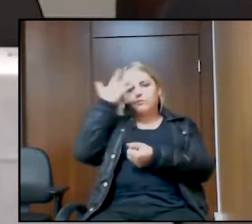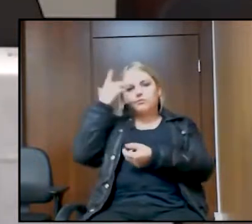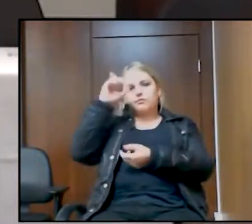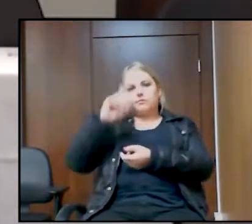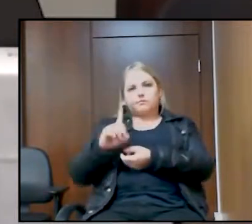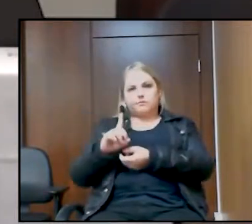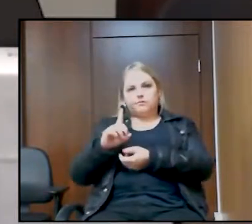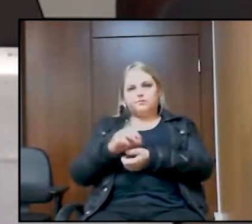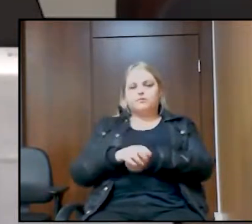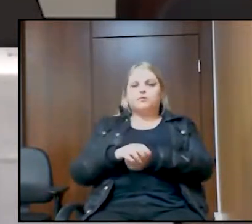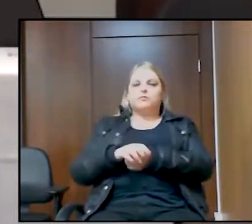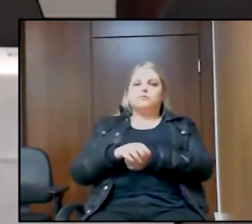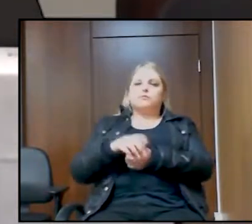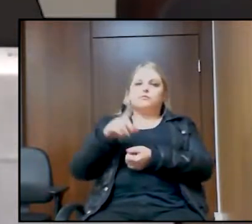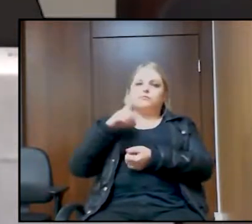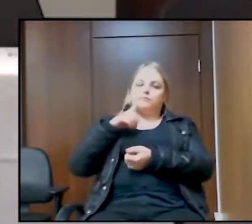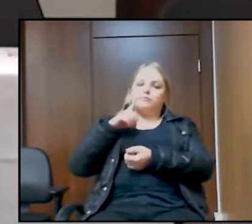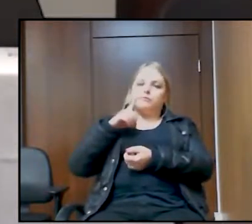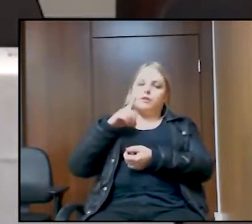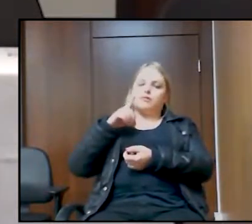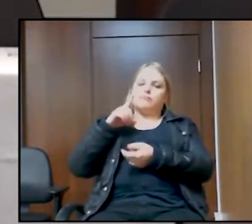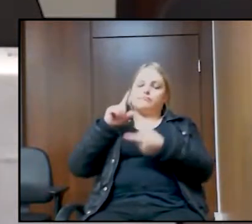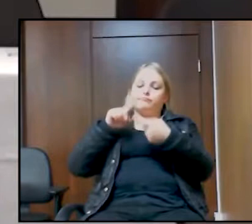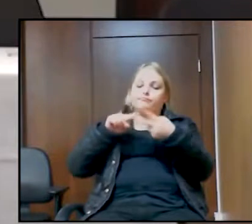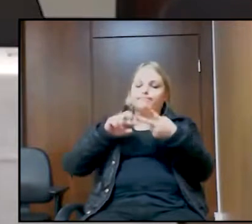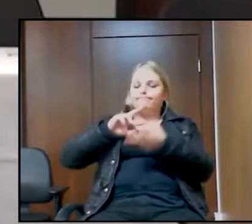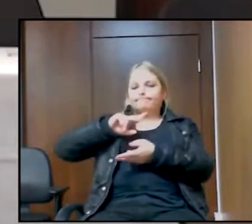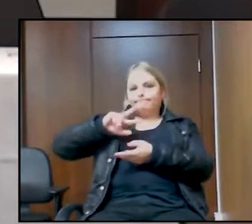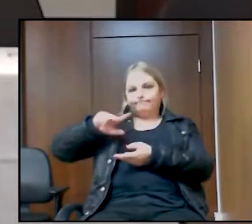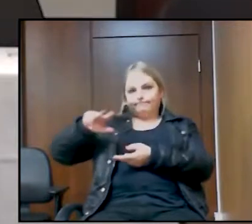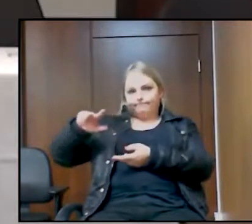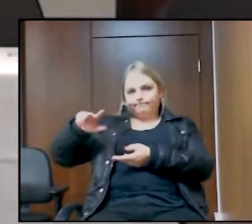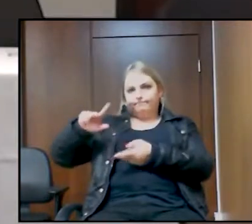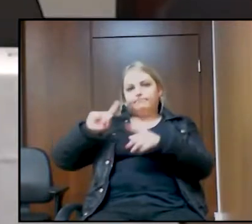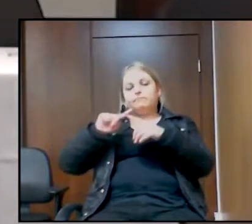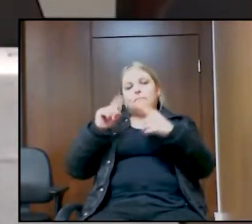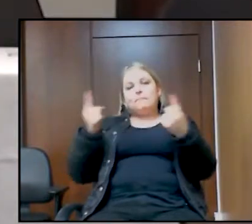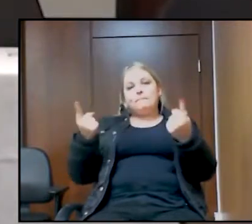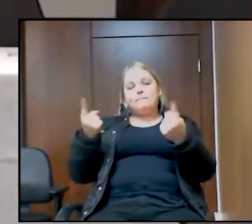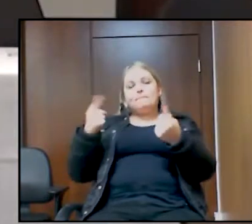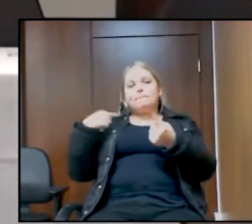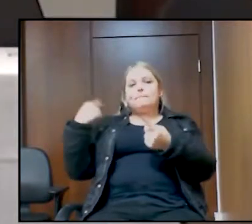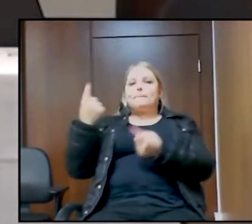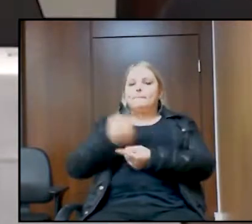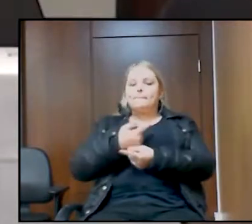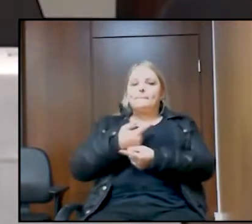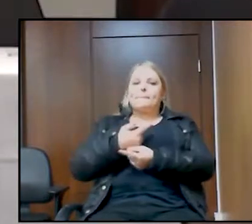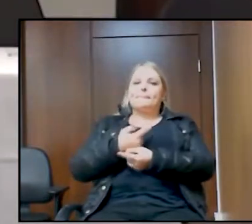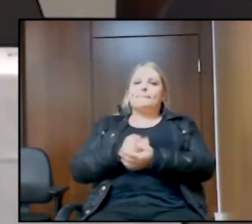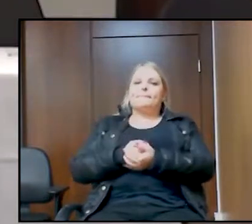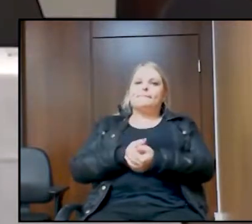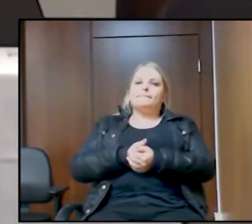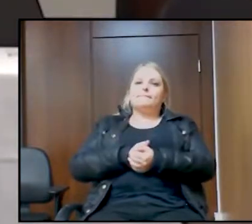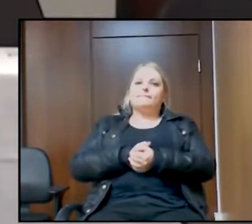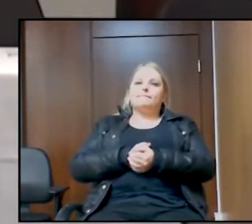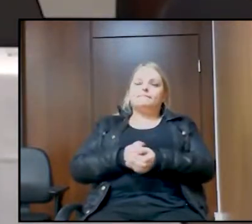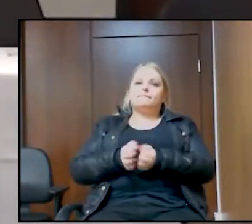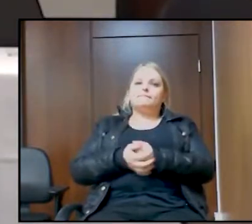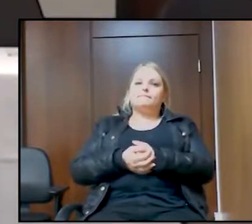São aspectos bastante diversos, mas que